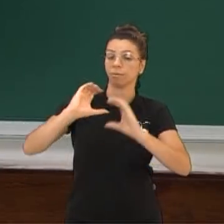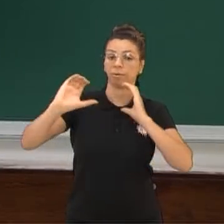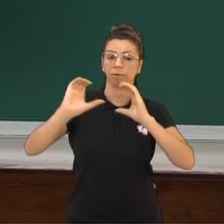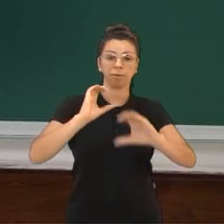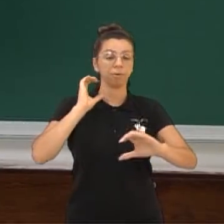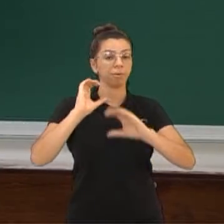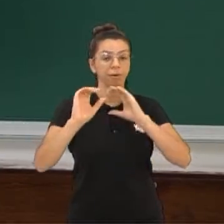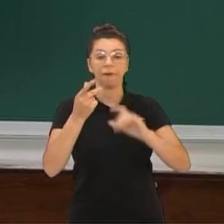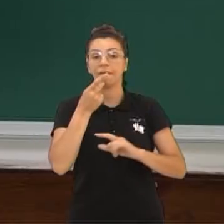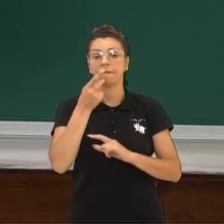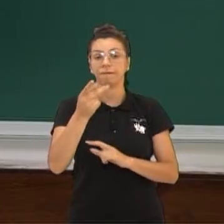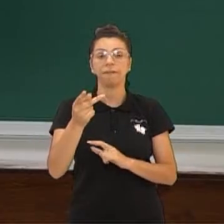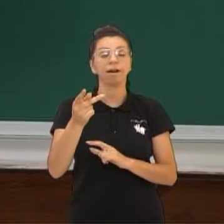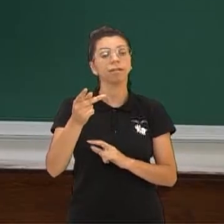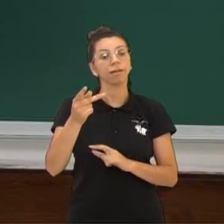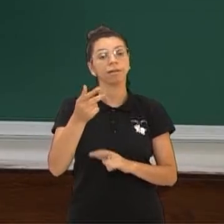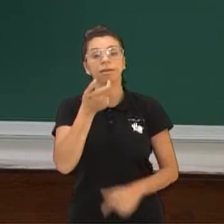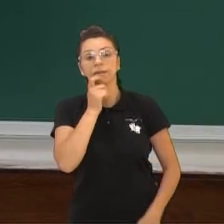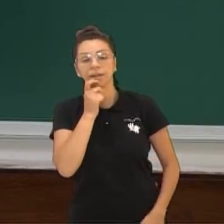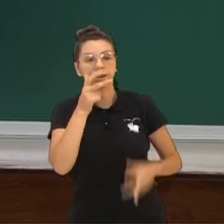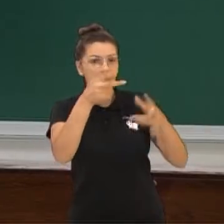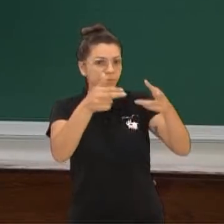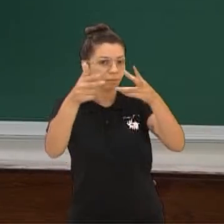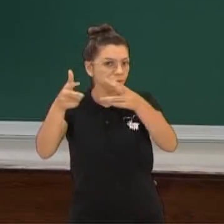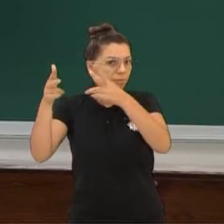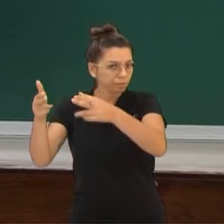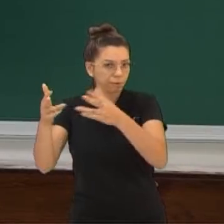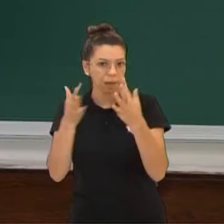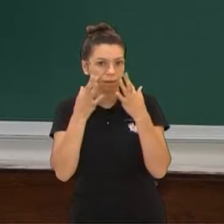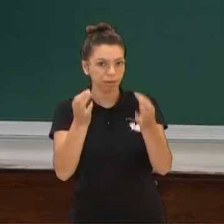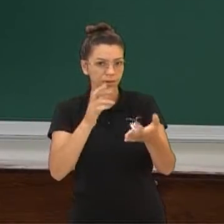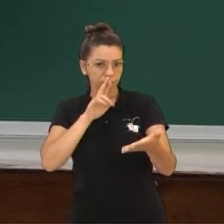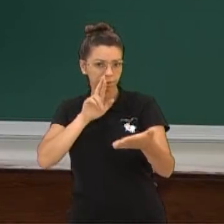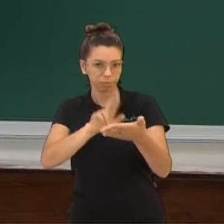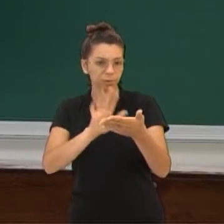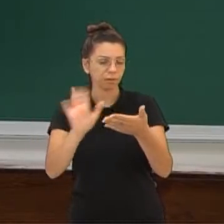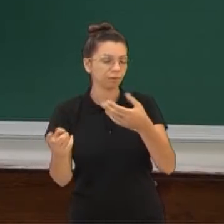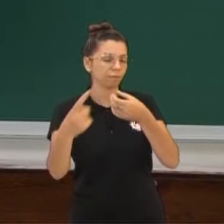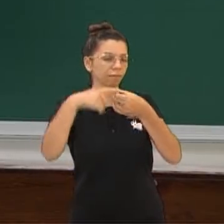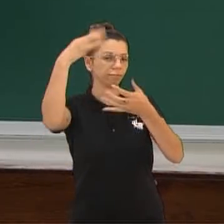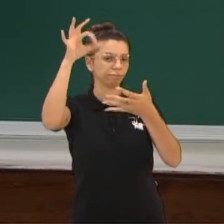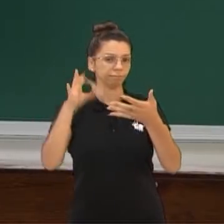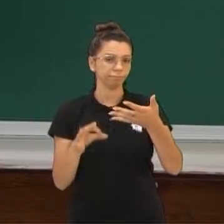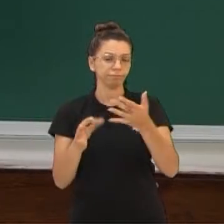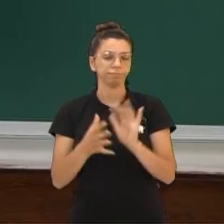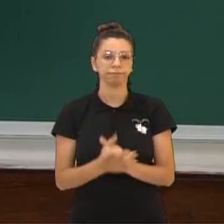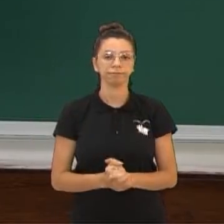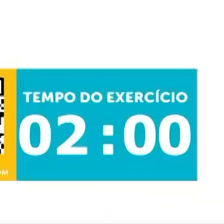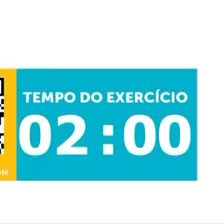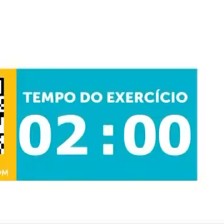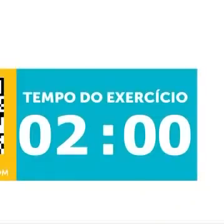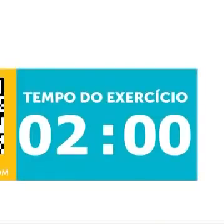falam o mesmo idioma. E aí, prestou atenção? Responda aí que eu já volto para ver se você acertou.